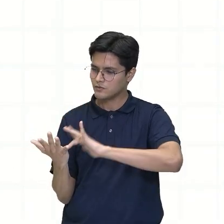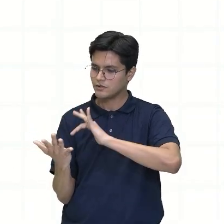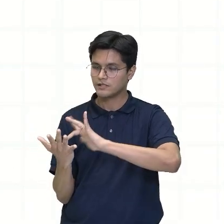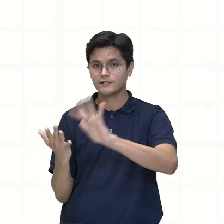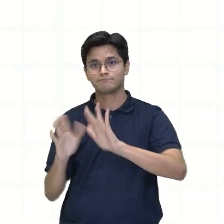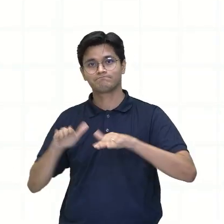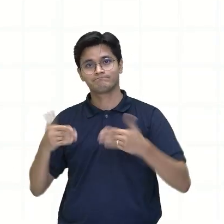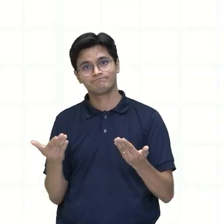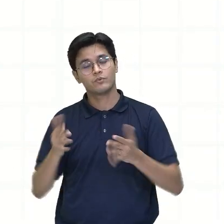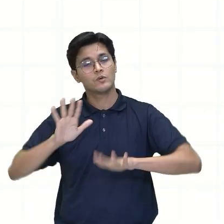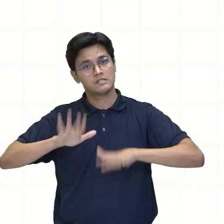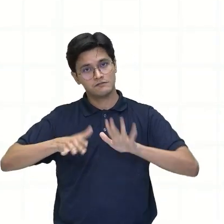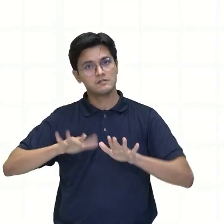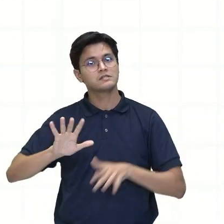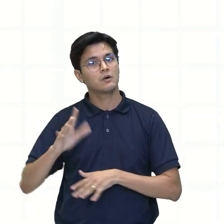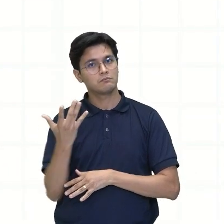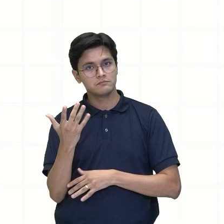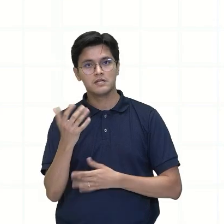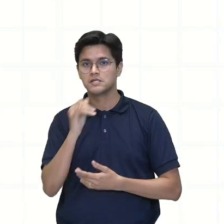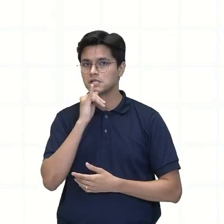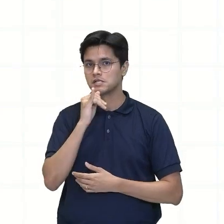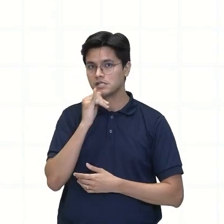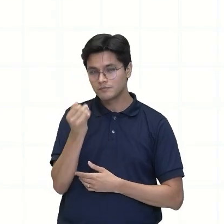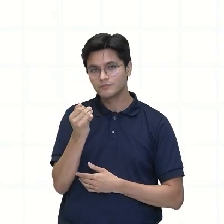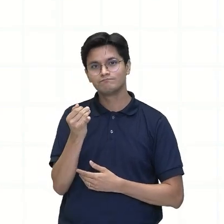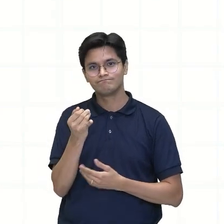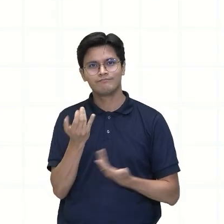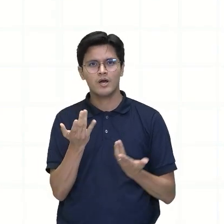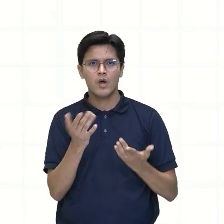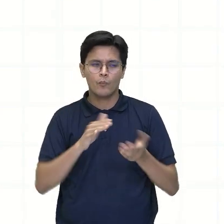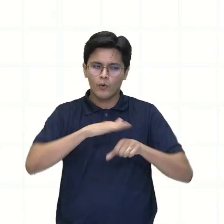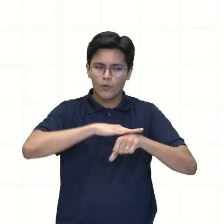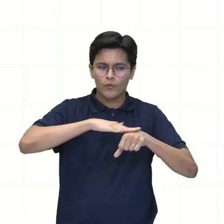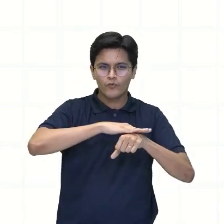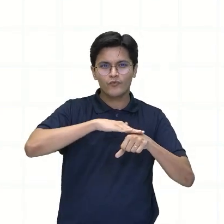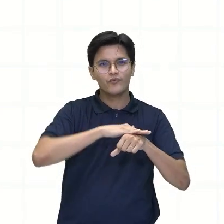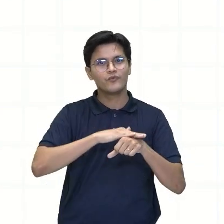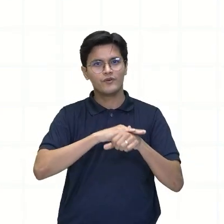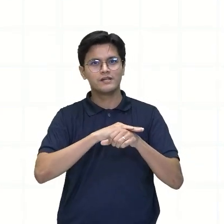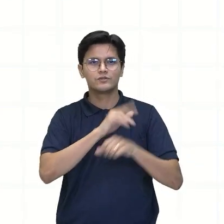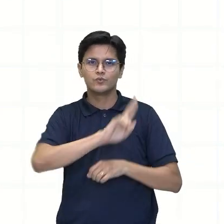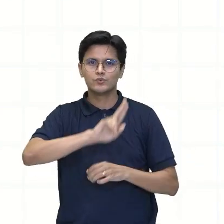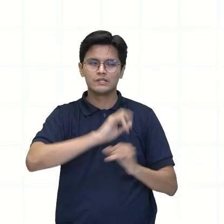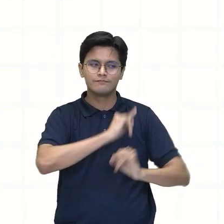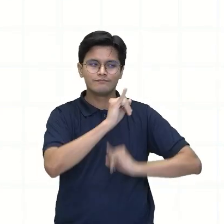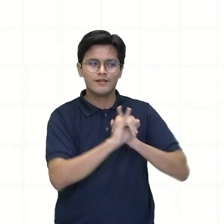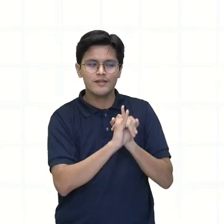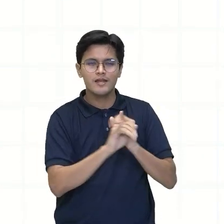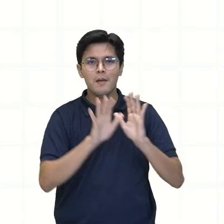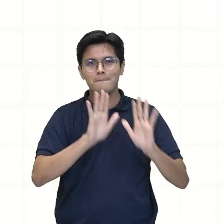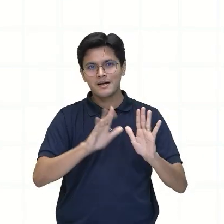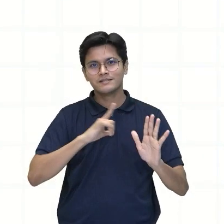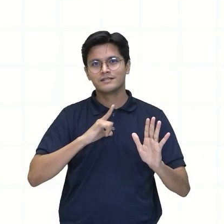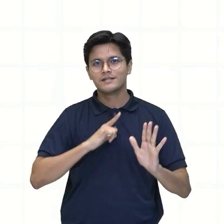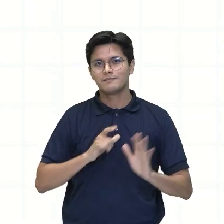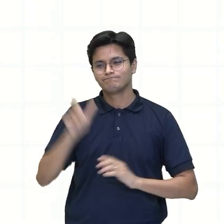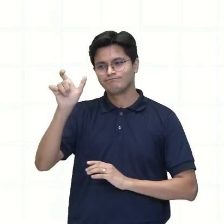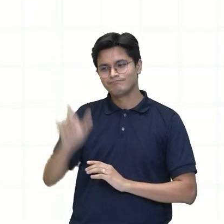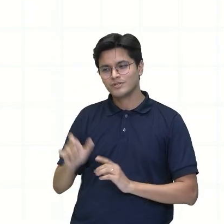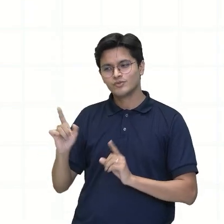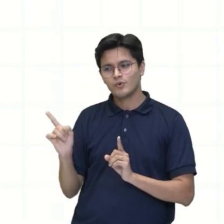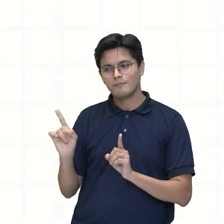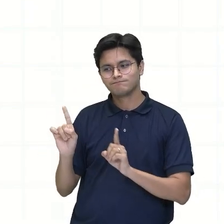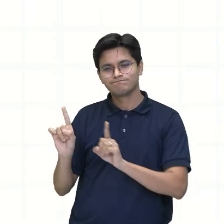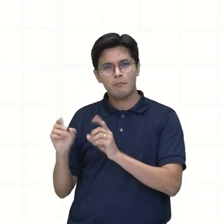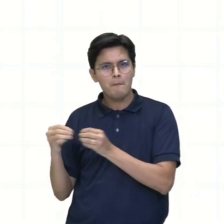estão conversando com pessoas virtualmente, mas não querem ficar perto delas, não querem ficar perto, só querem ficar longe mesmo,